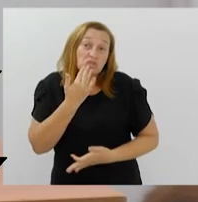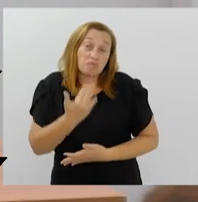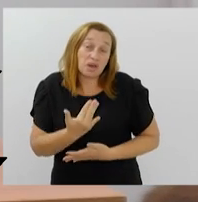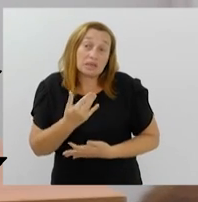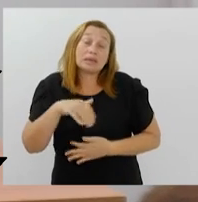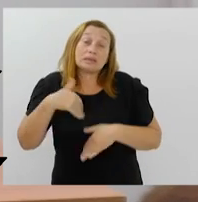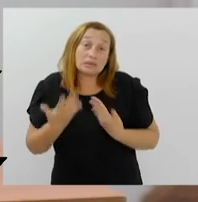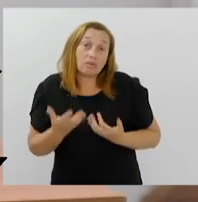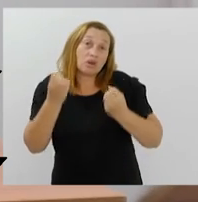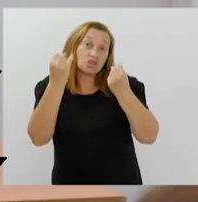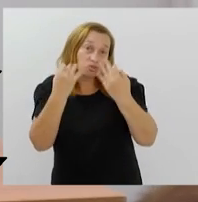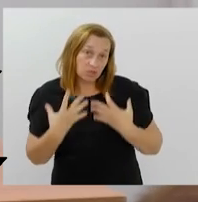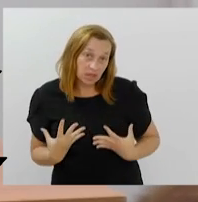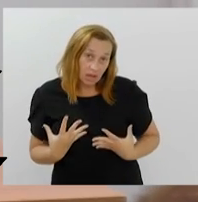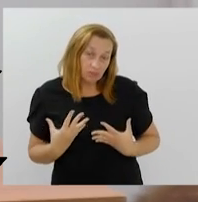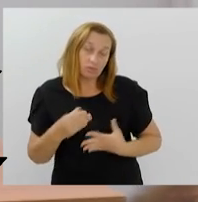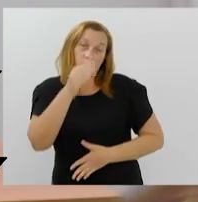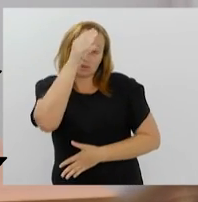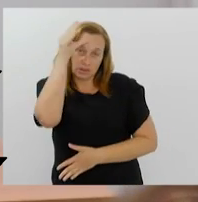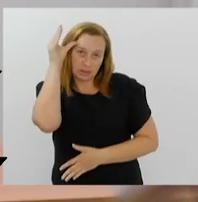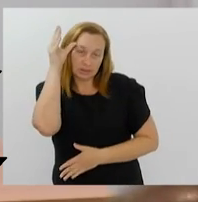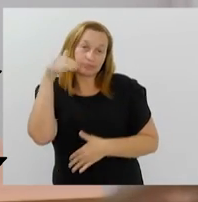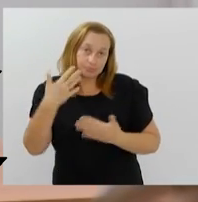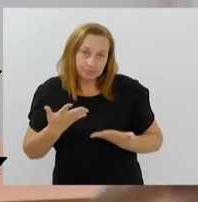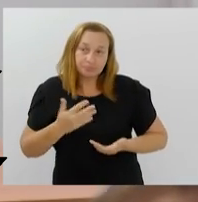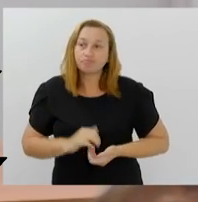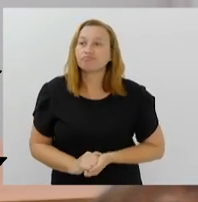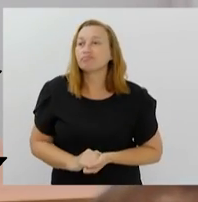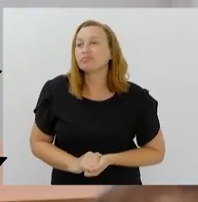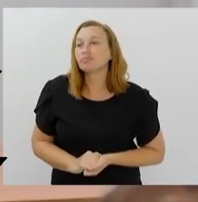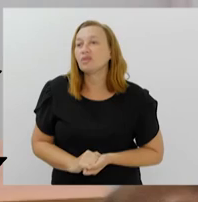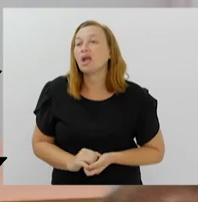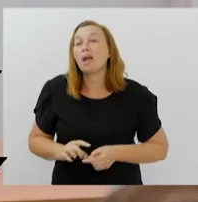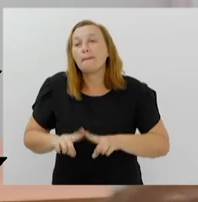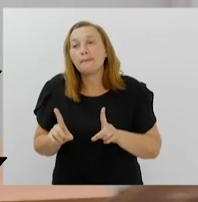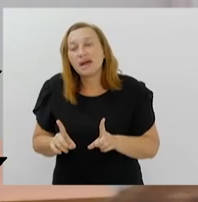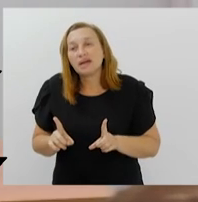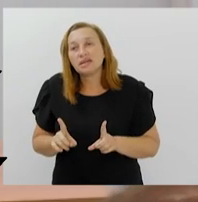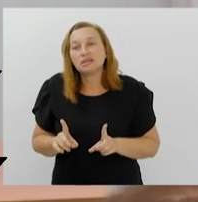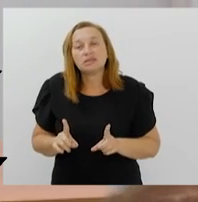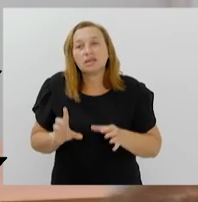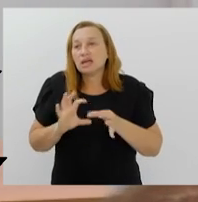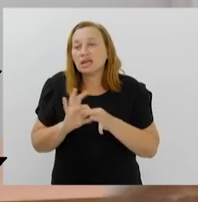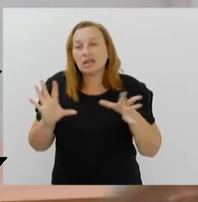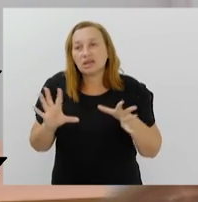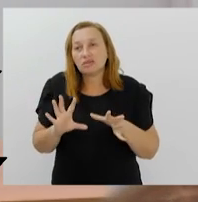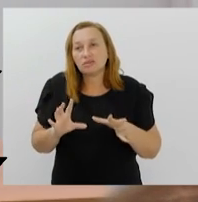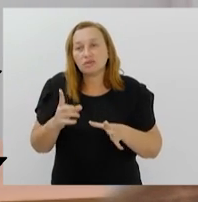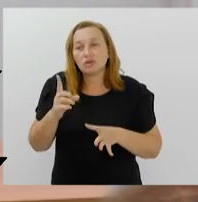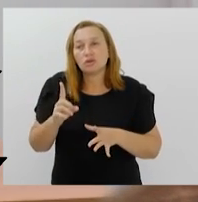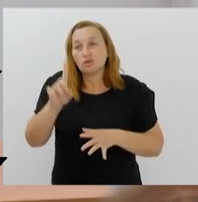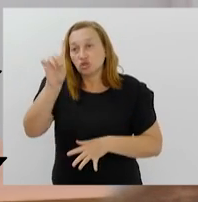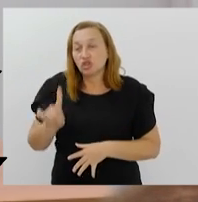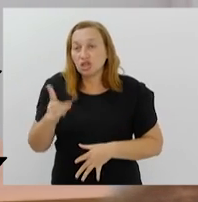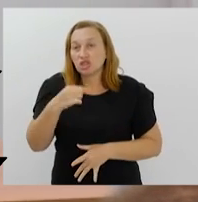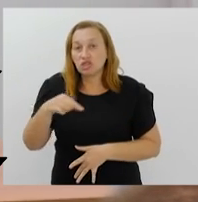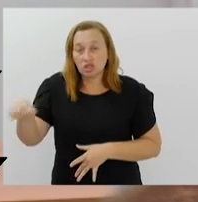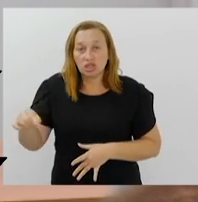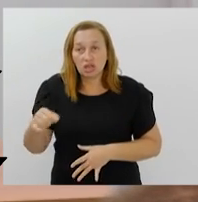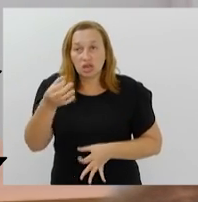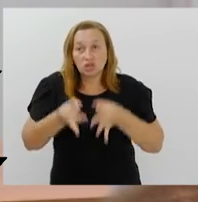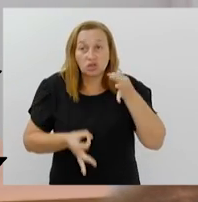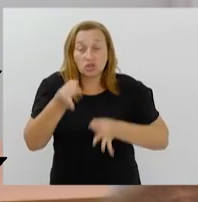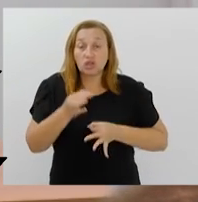explicado ao consumidor né mas é livre o direito dele e a justiça Nós Somos